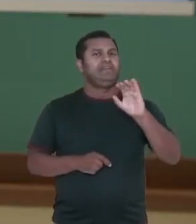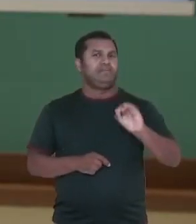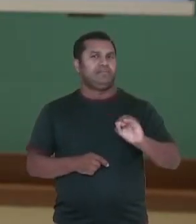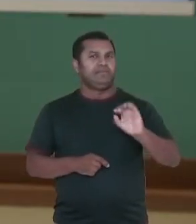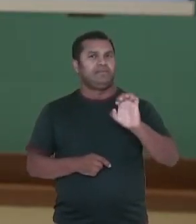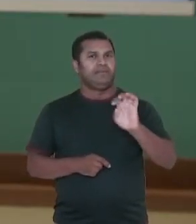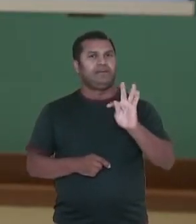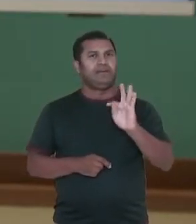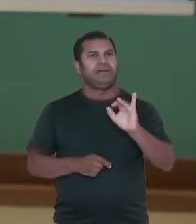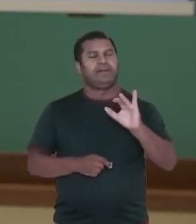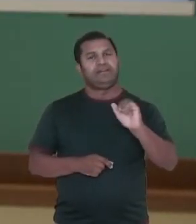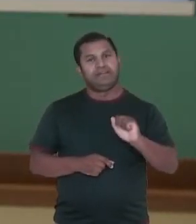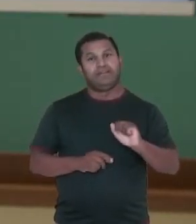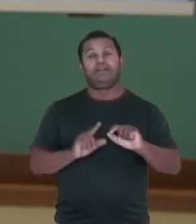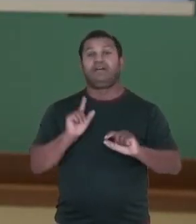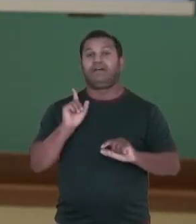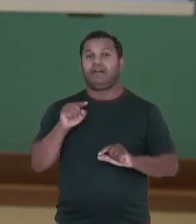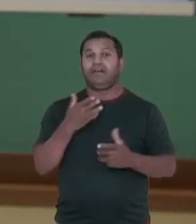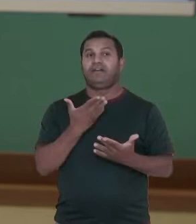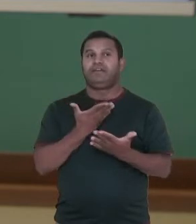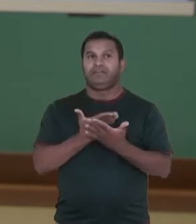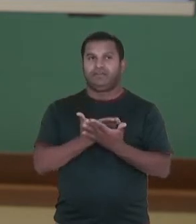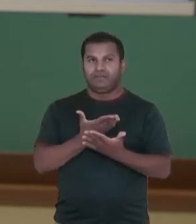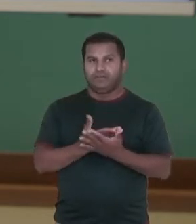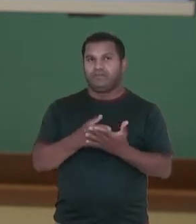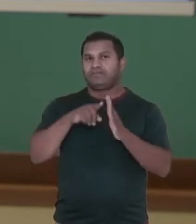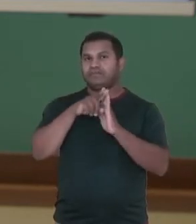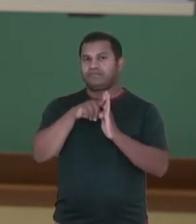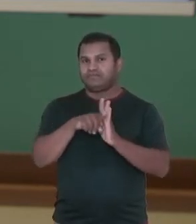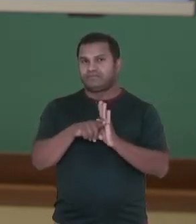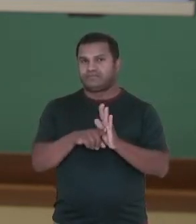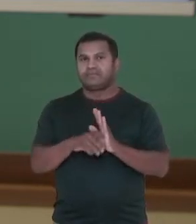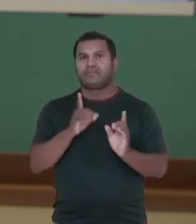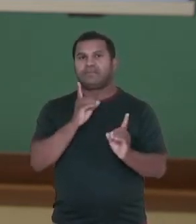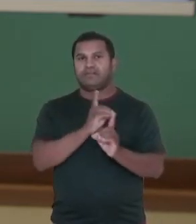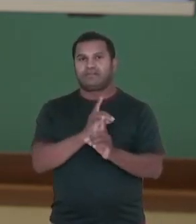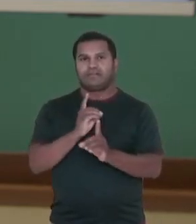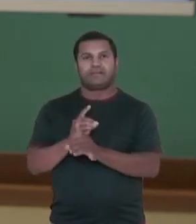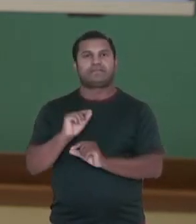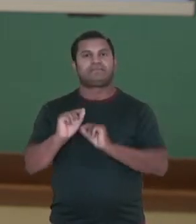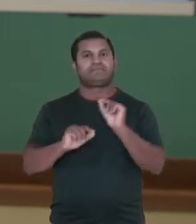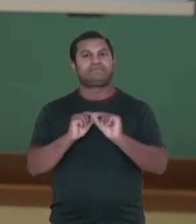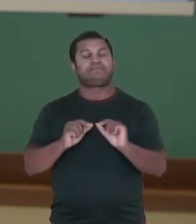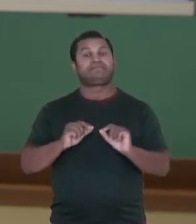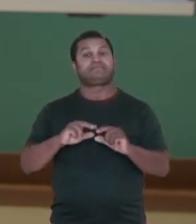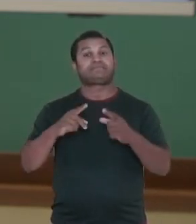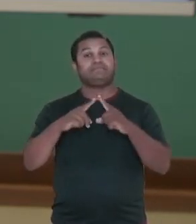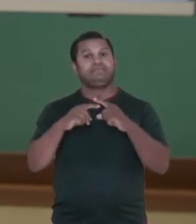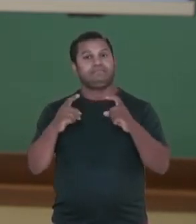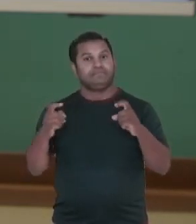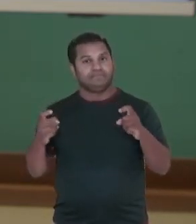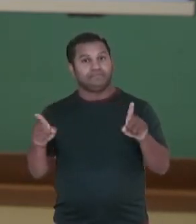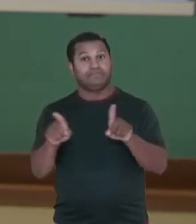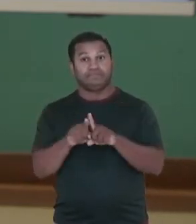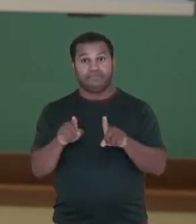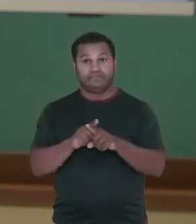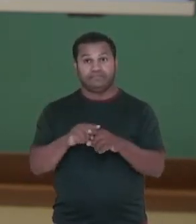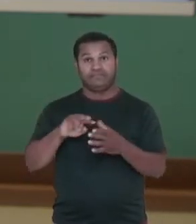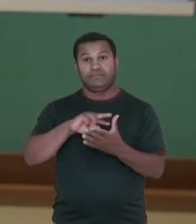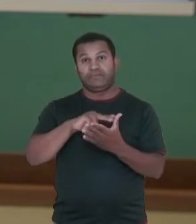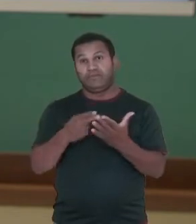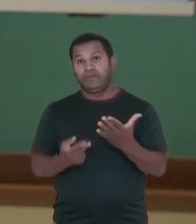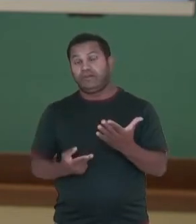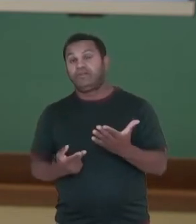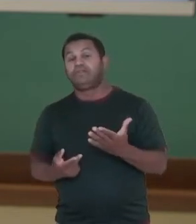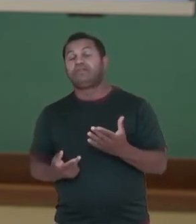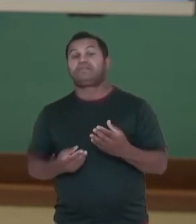problemas e implicações morais despertados pela pesquisa científica na área da biologia e da medicina. Até que ponto que eu posso